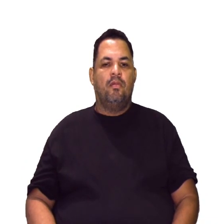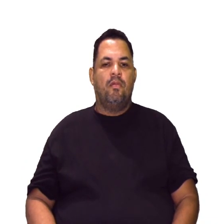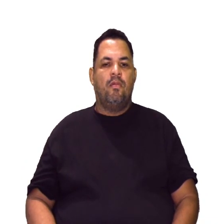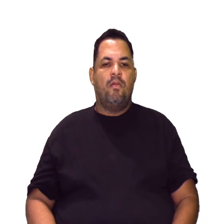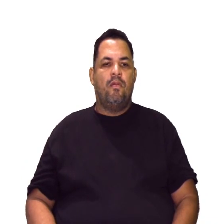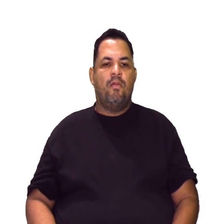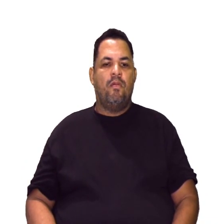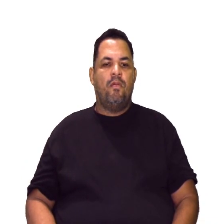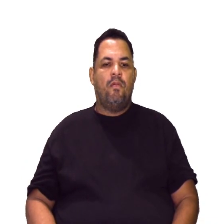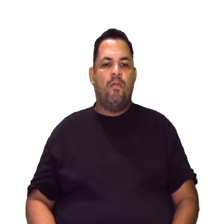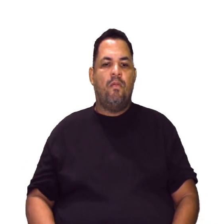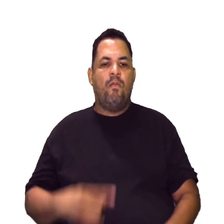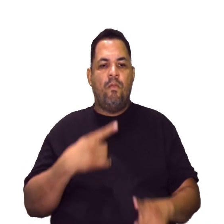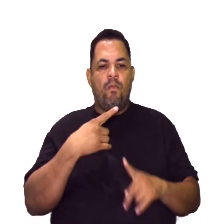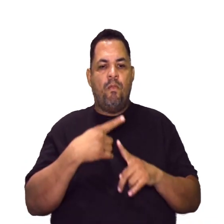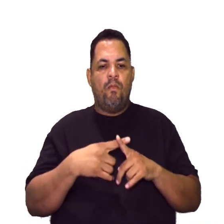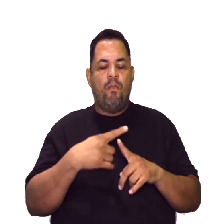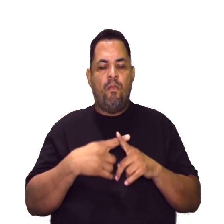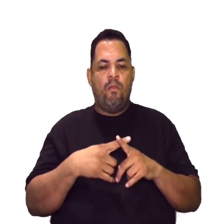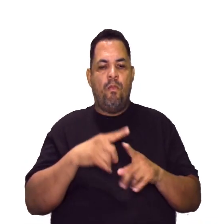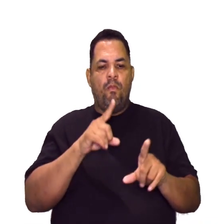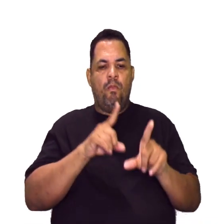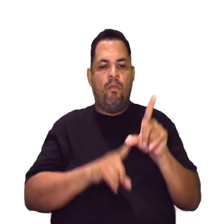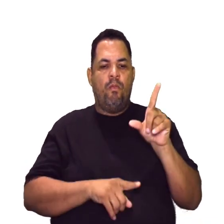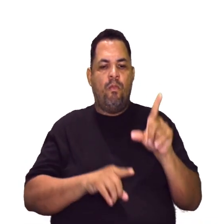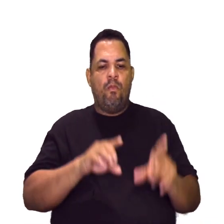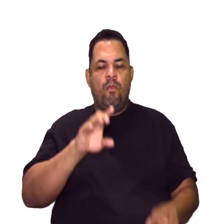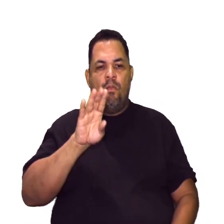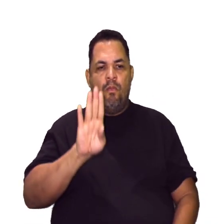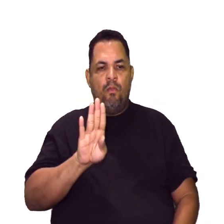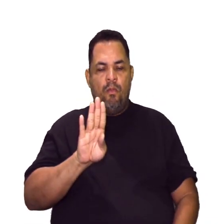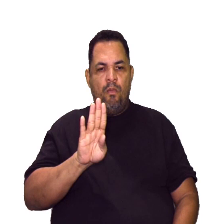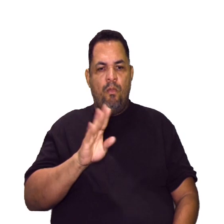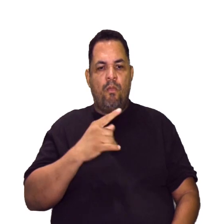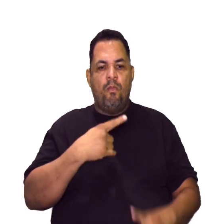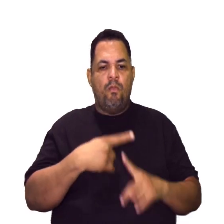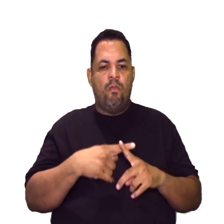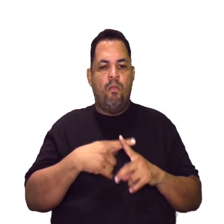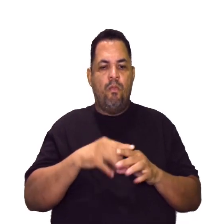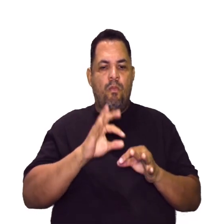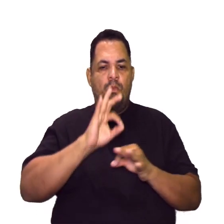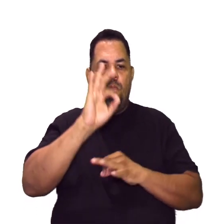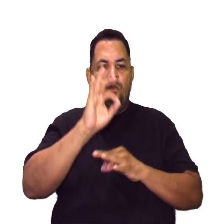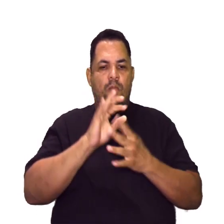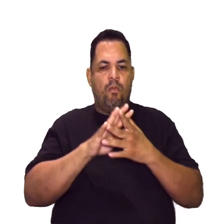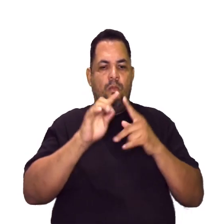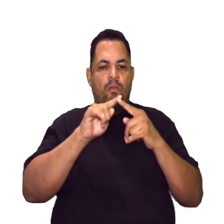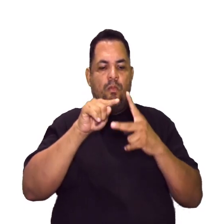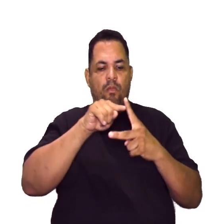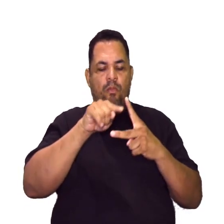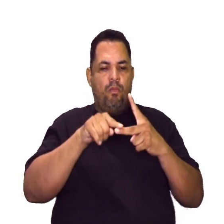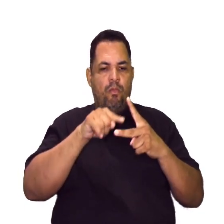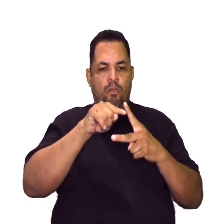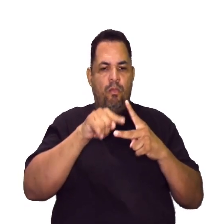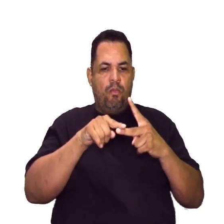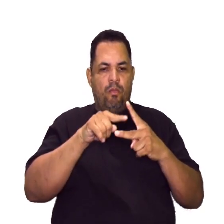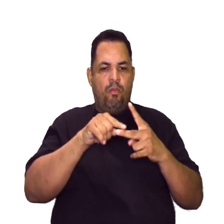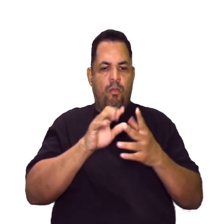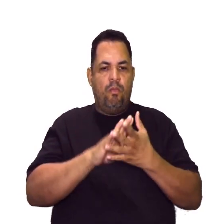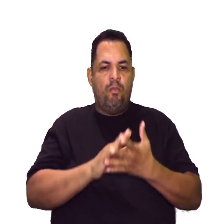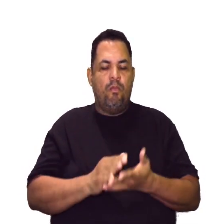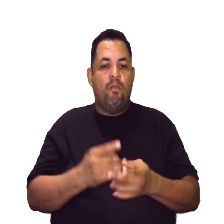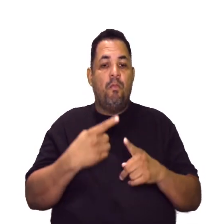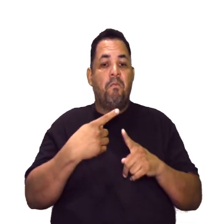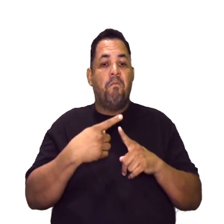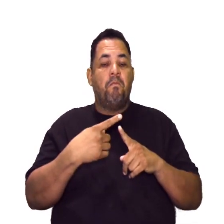olha só. Por que a letra B? Ele apresenta a geometria angular, alótropo do